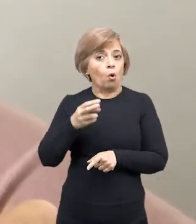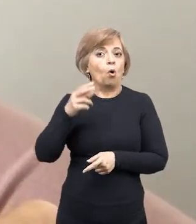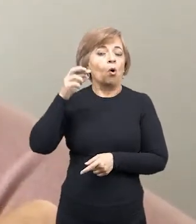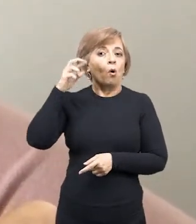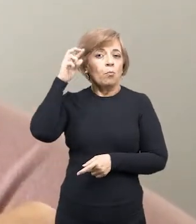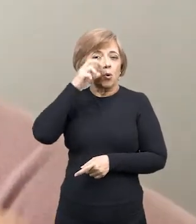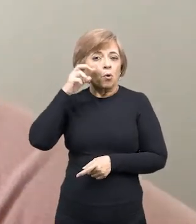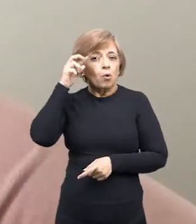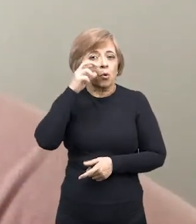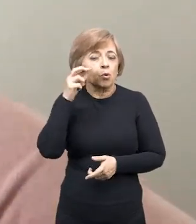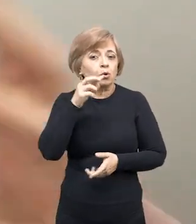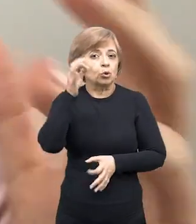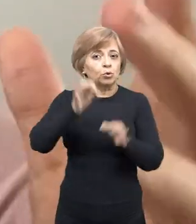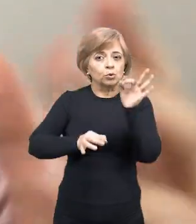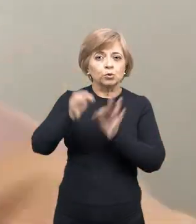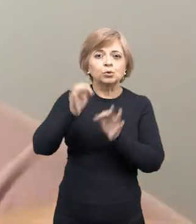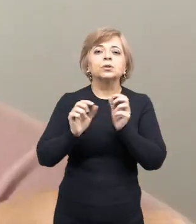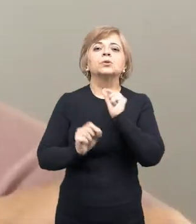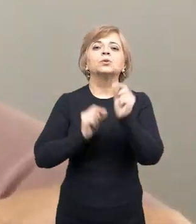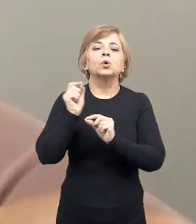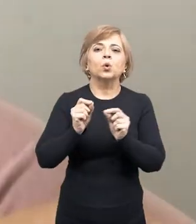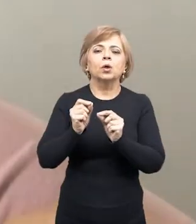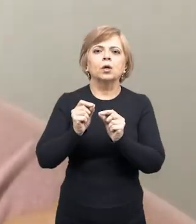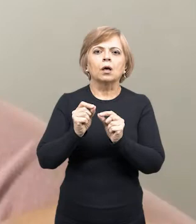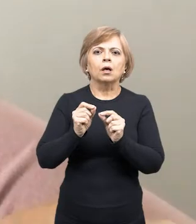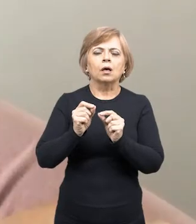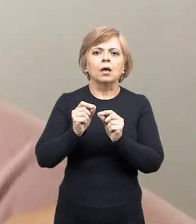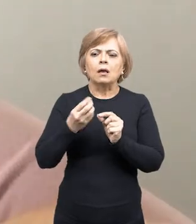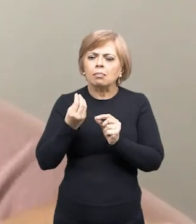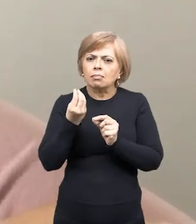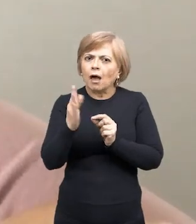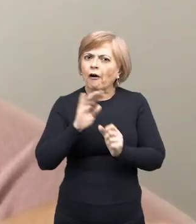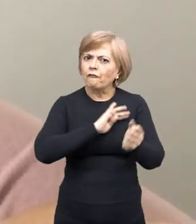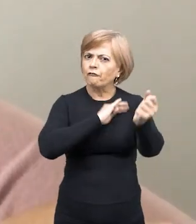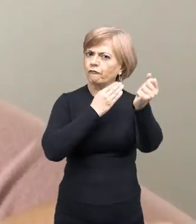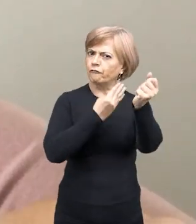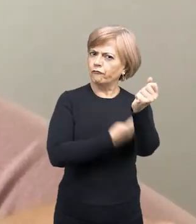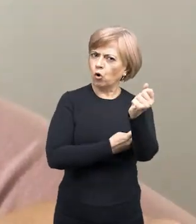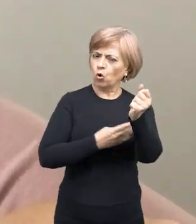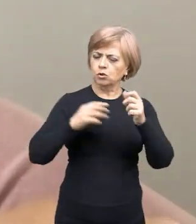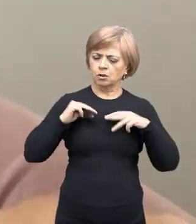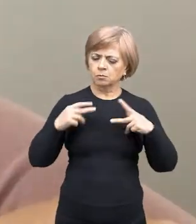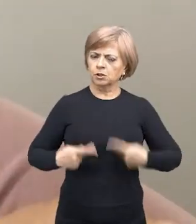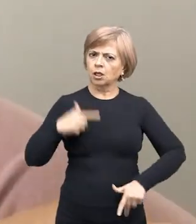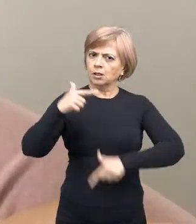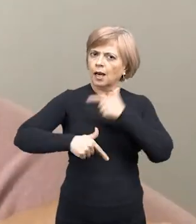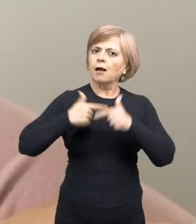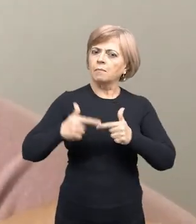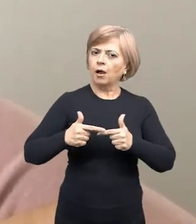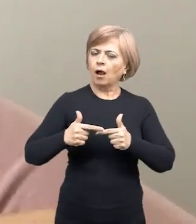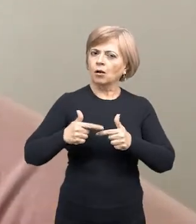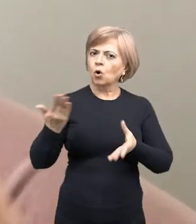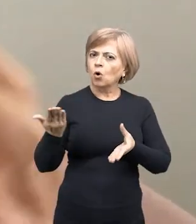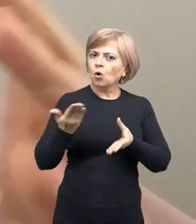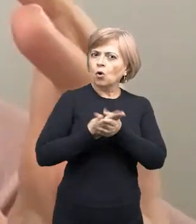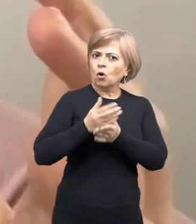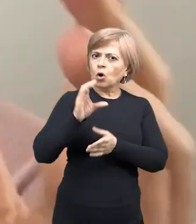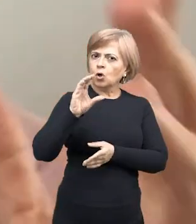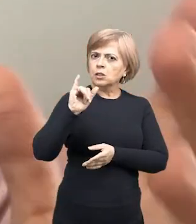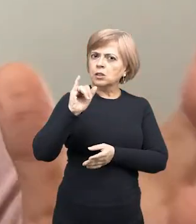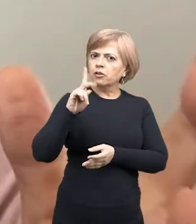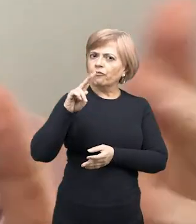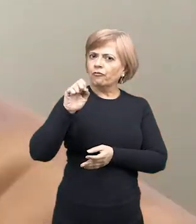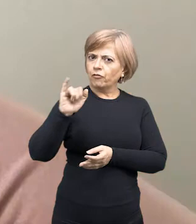com a colaboração do usuário, porque essas reclamações reforçam demais a atuação do Ministério Público, seja na ação civil pública, seja